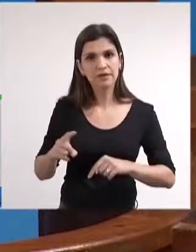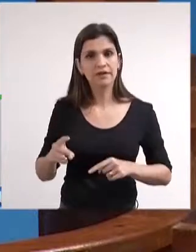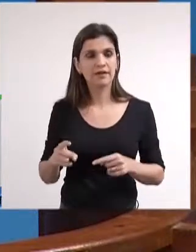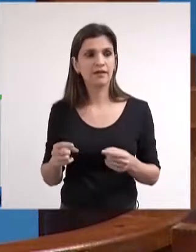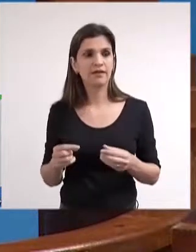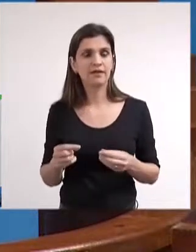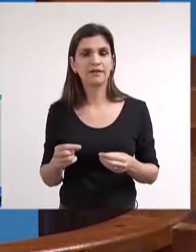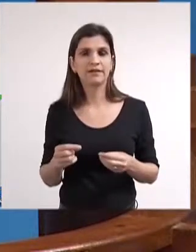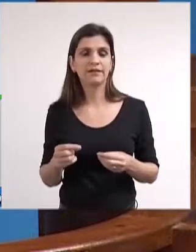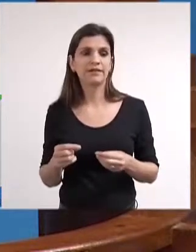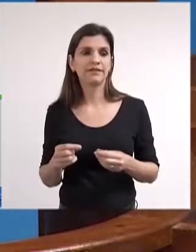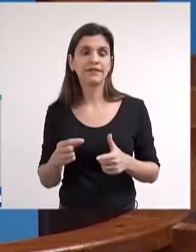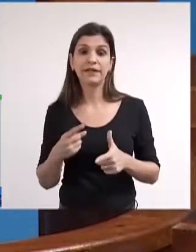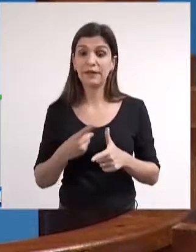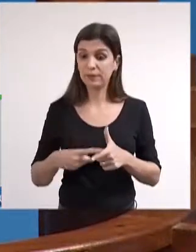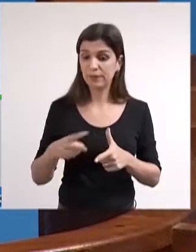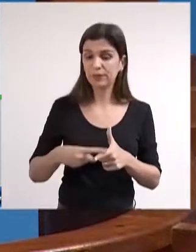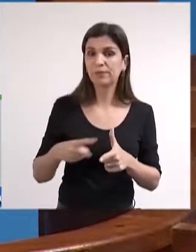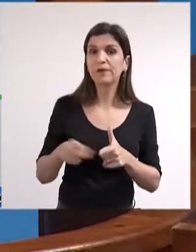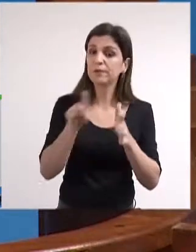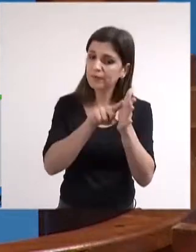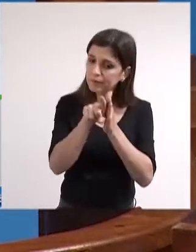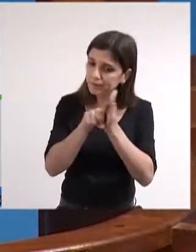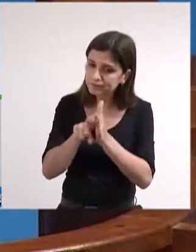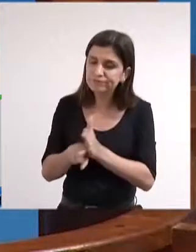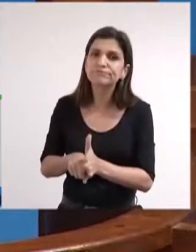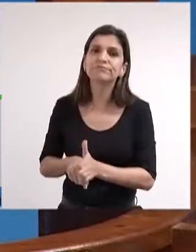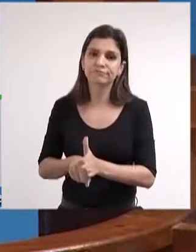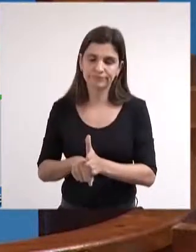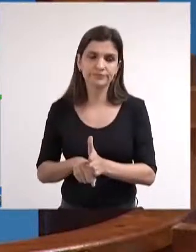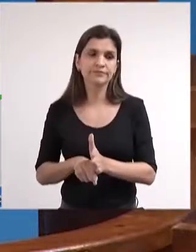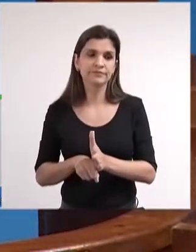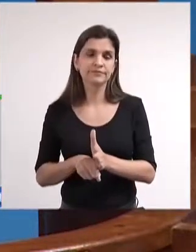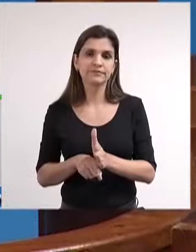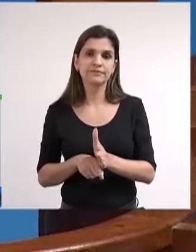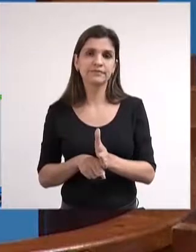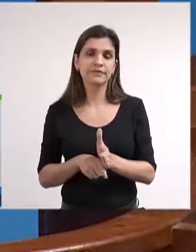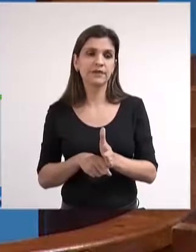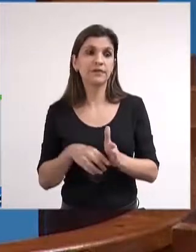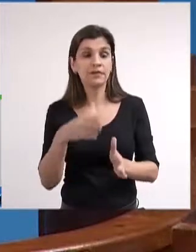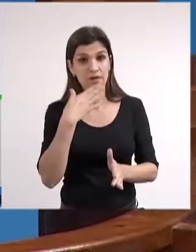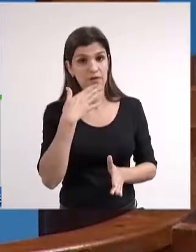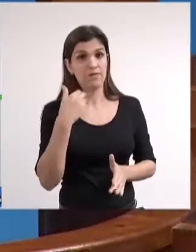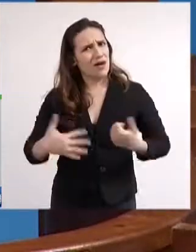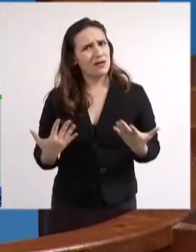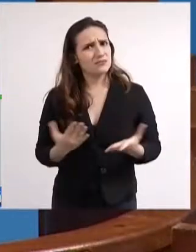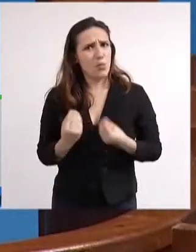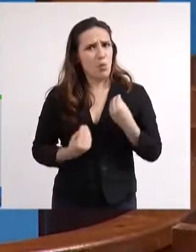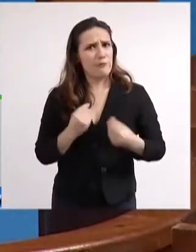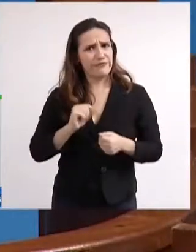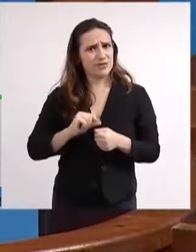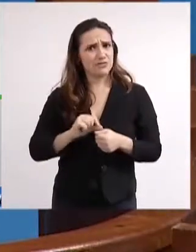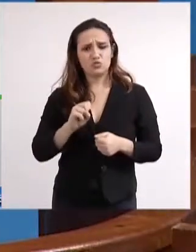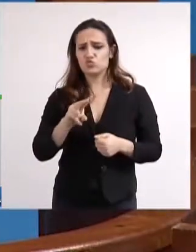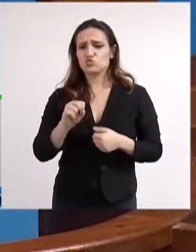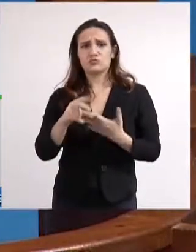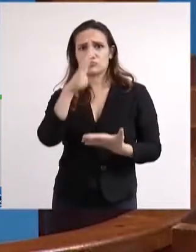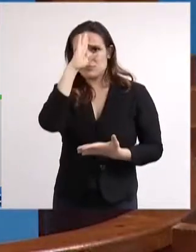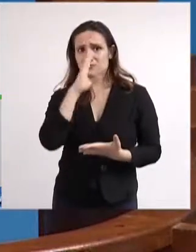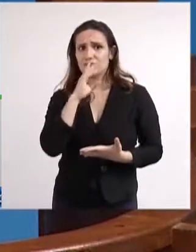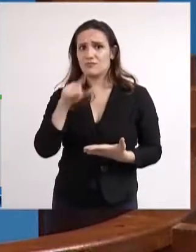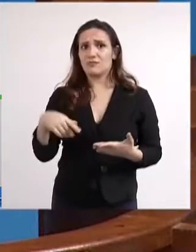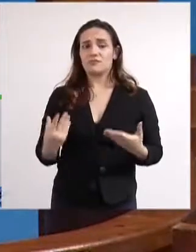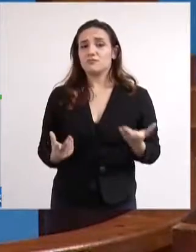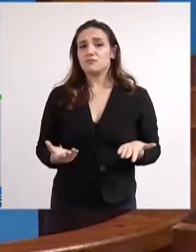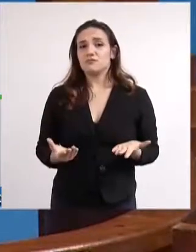diagnóstico. Então, eles procuram estar em grandes centros onde há um suporte para isso. A gente entende que há,